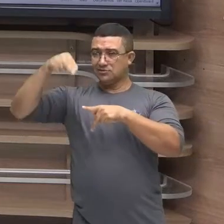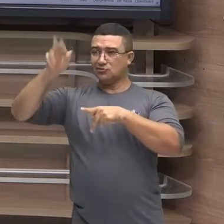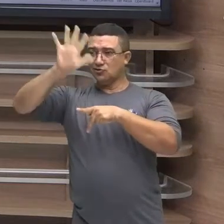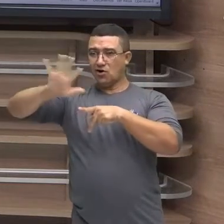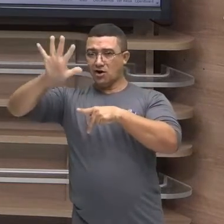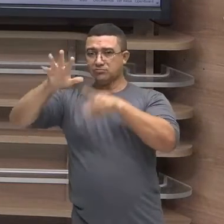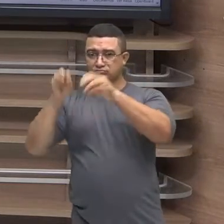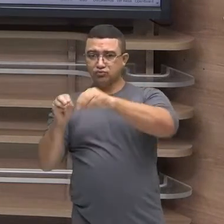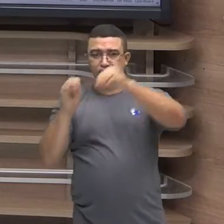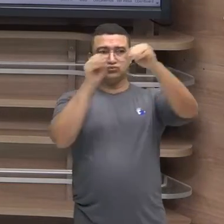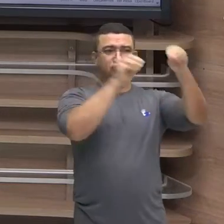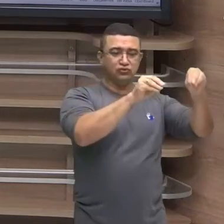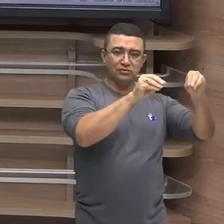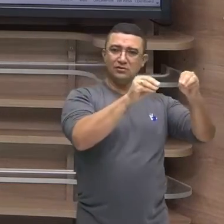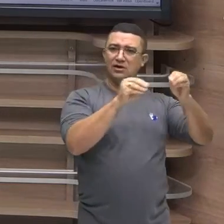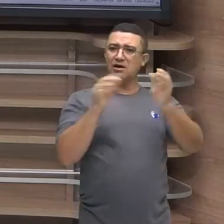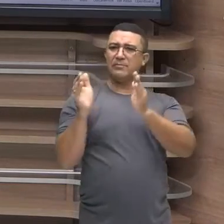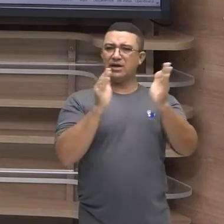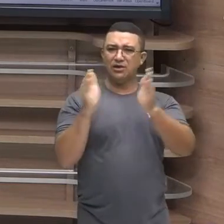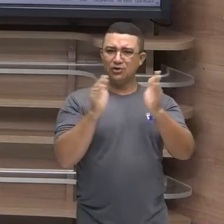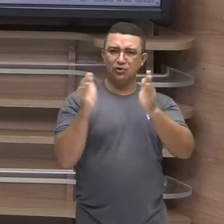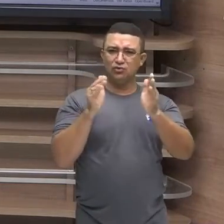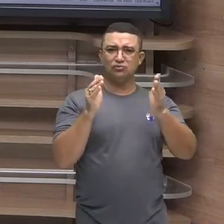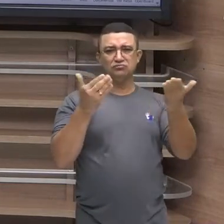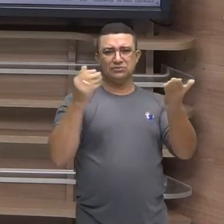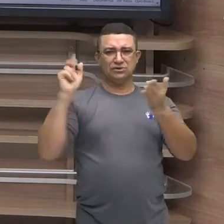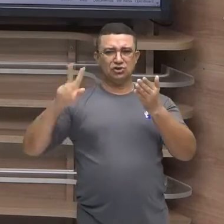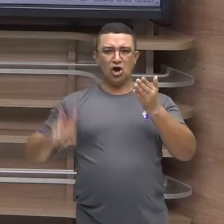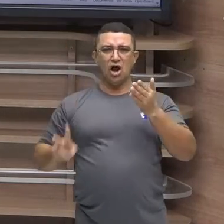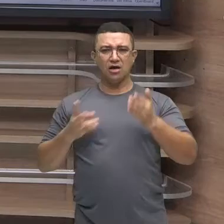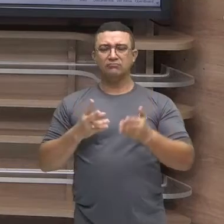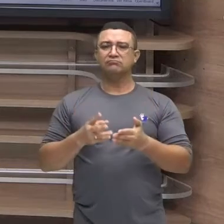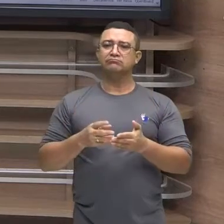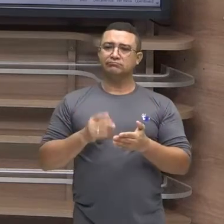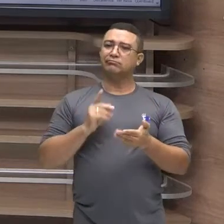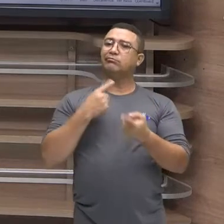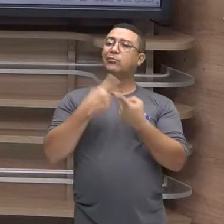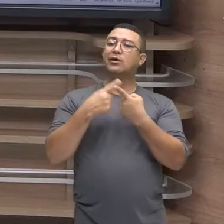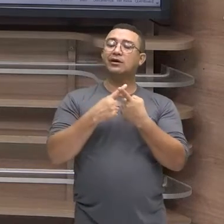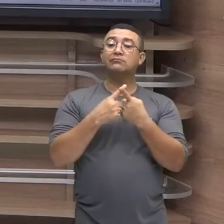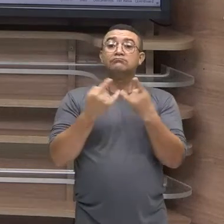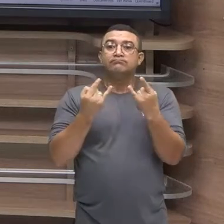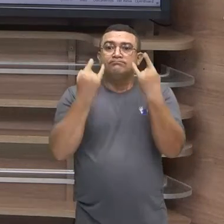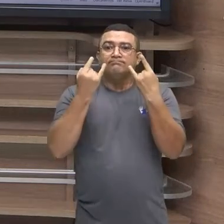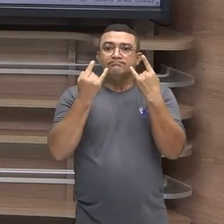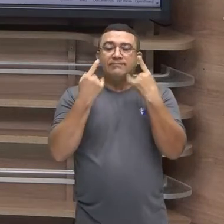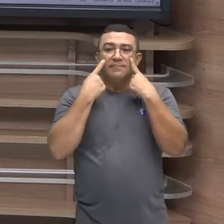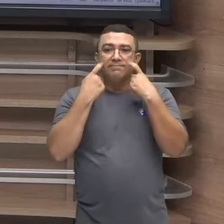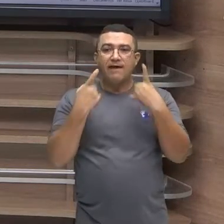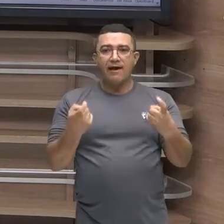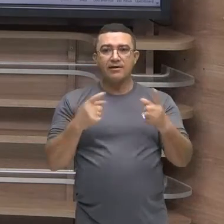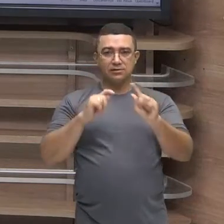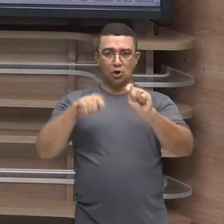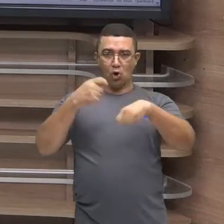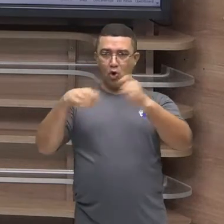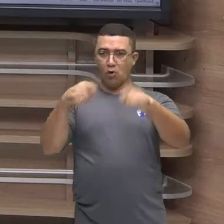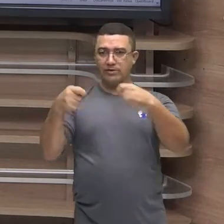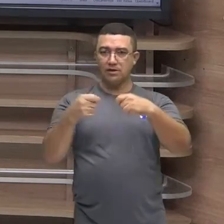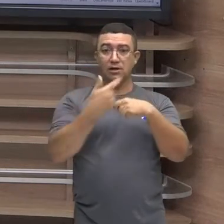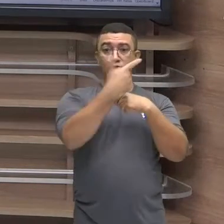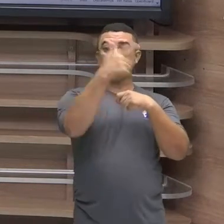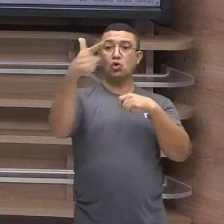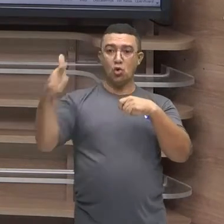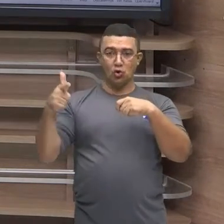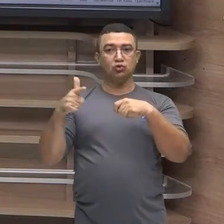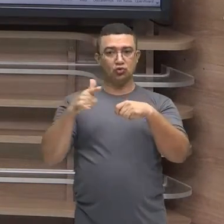em diversas épocas, aí, em diversos períodos históricos, atraídos ali pela economia, que no caso